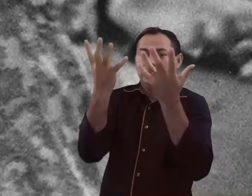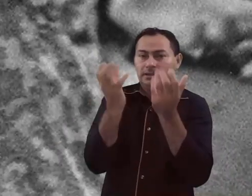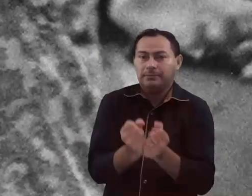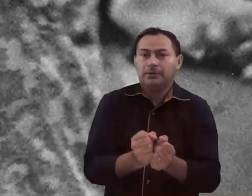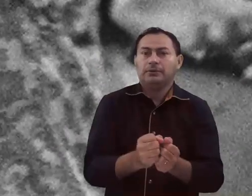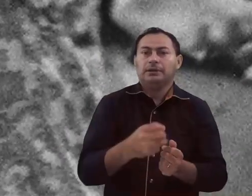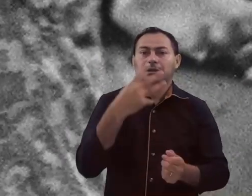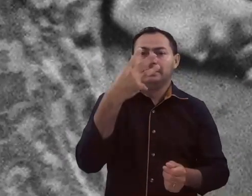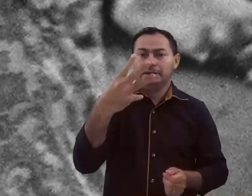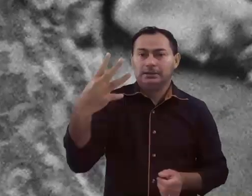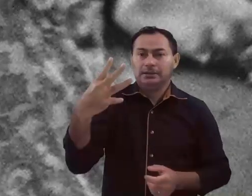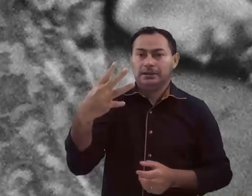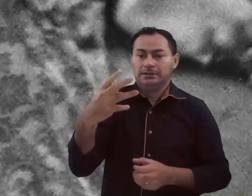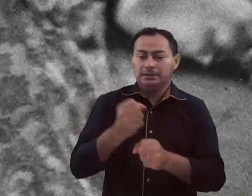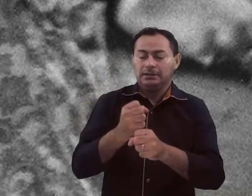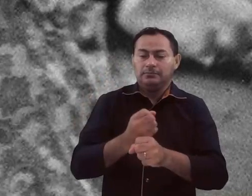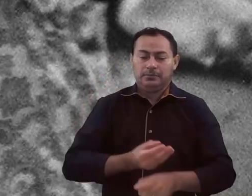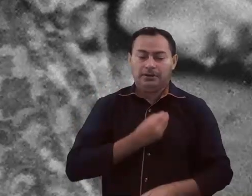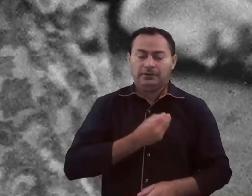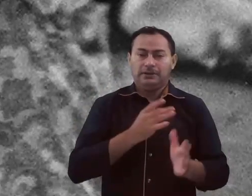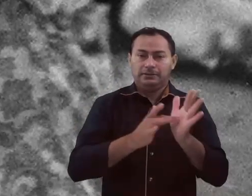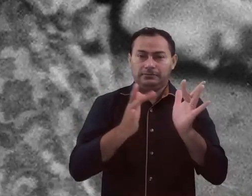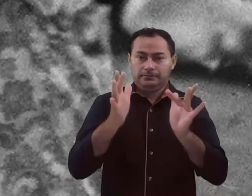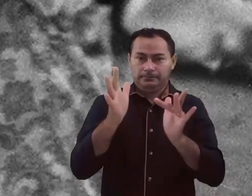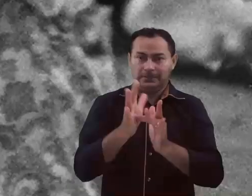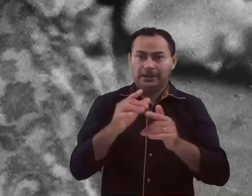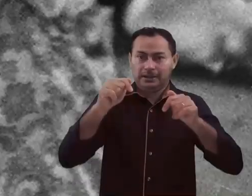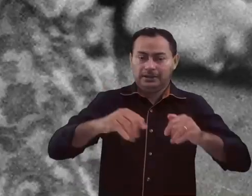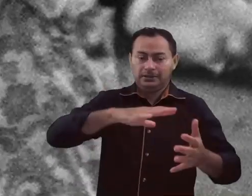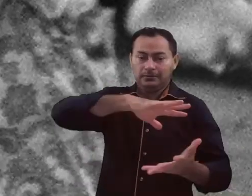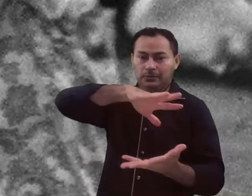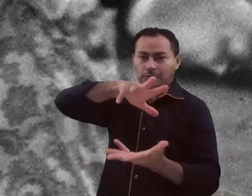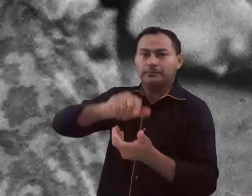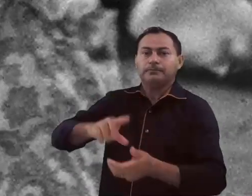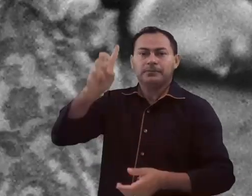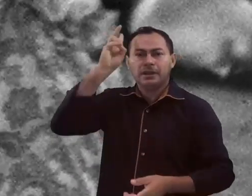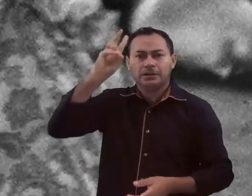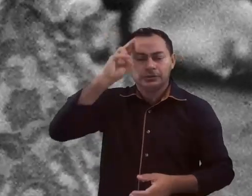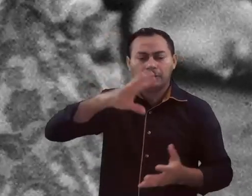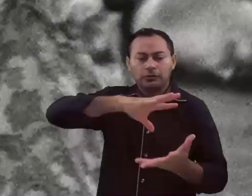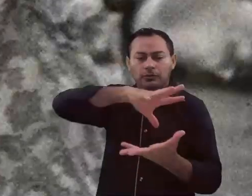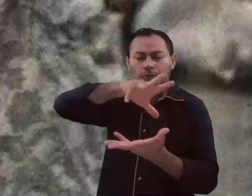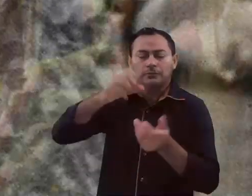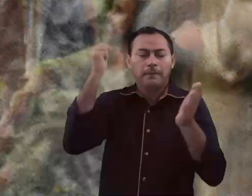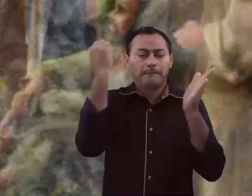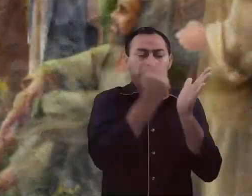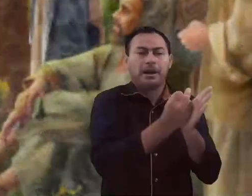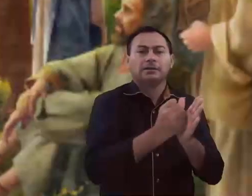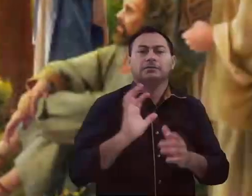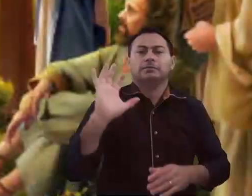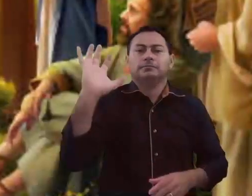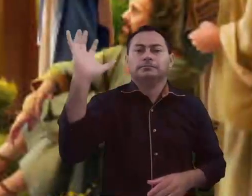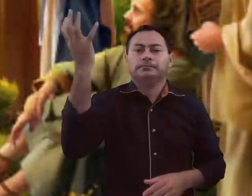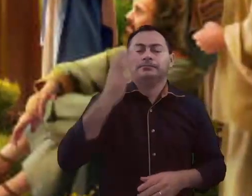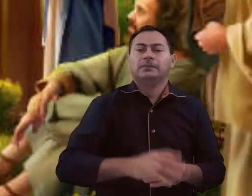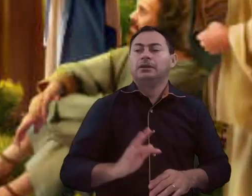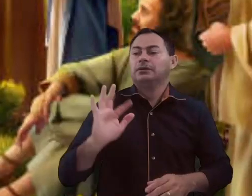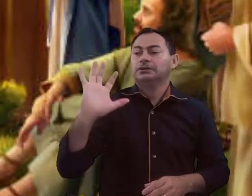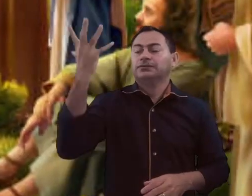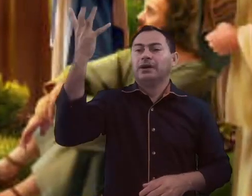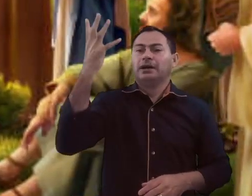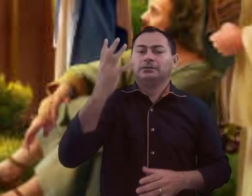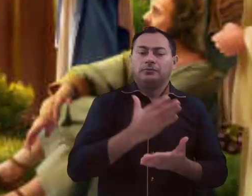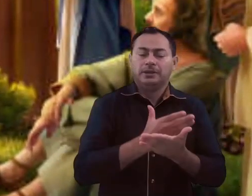mundo recebeu por 33 anos a vida de Jesus Cristo. A história do mundo foi marcada por esse acontecimento.